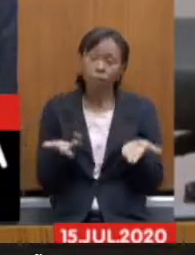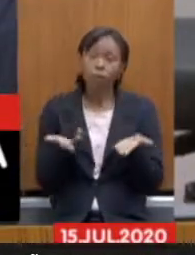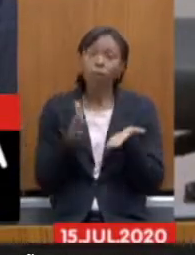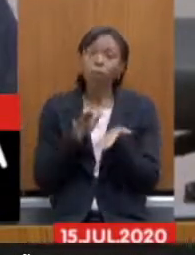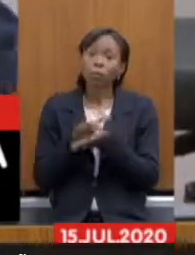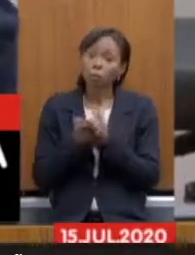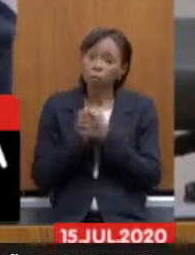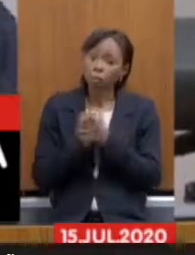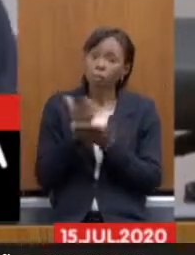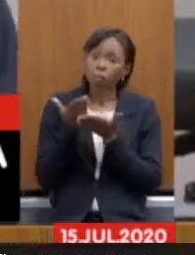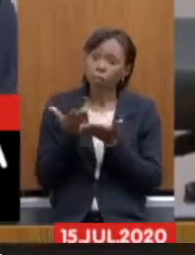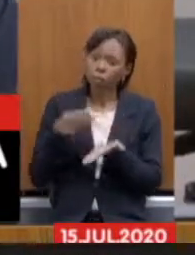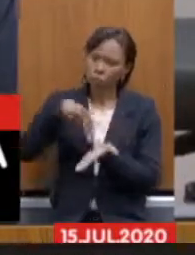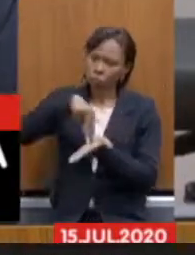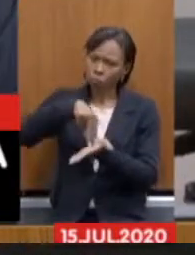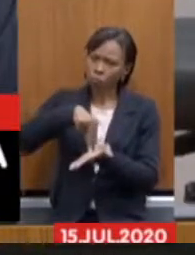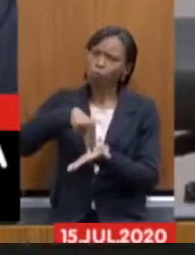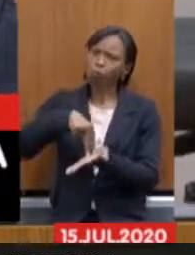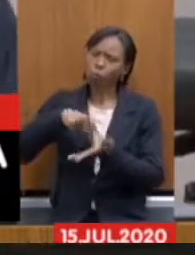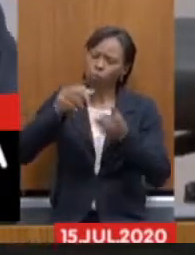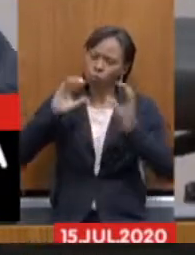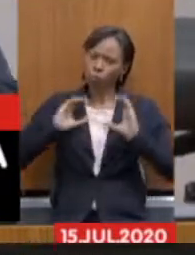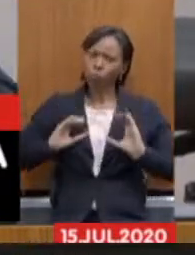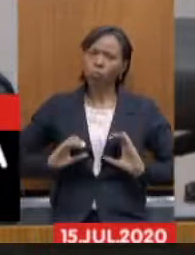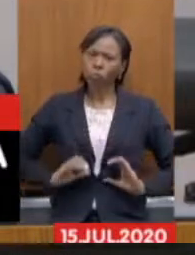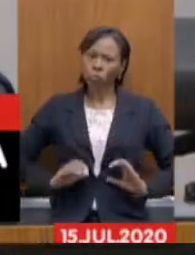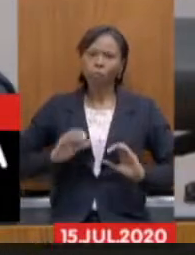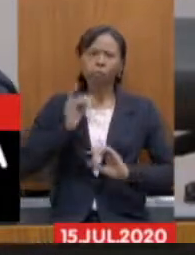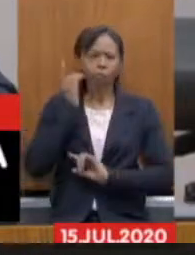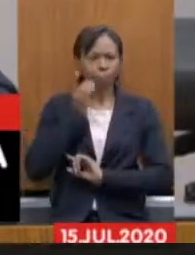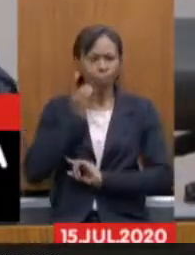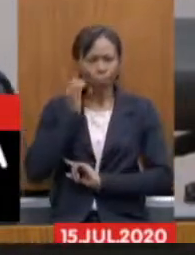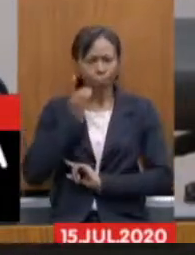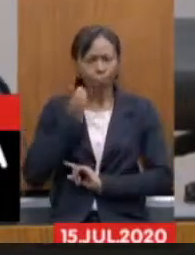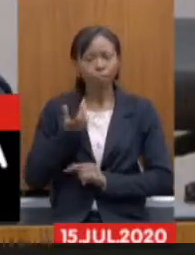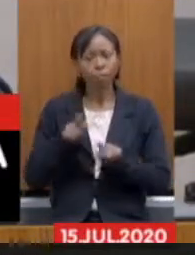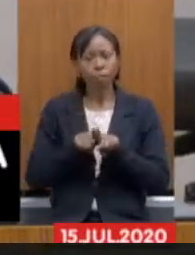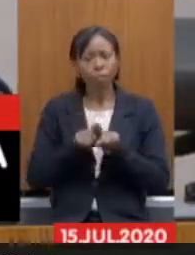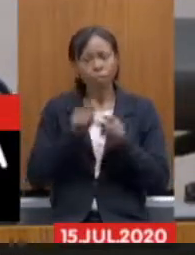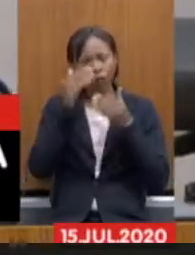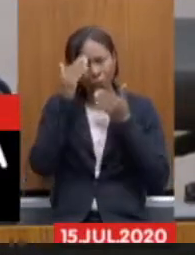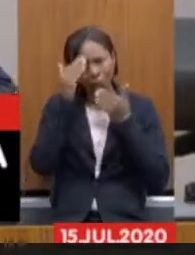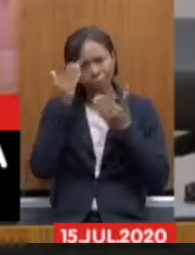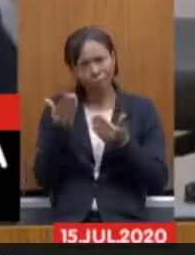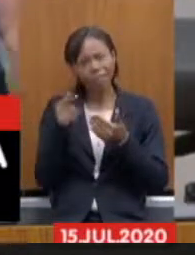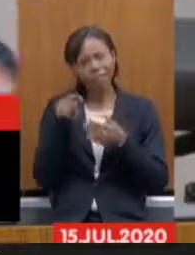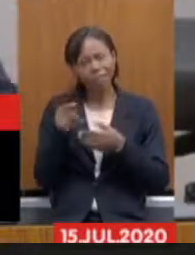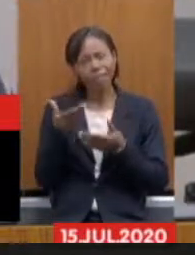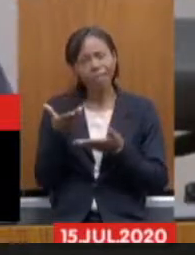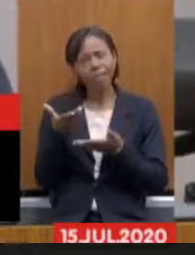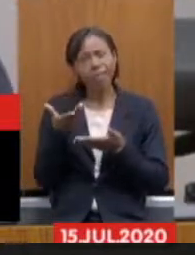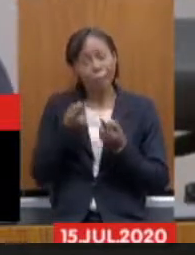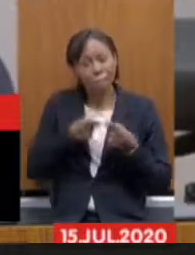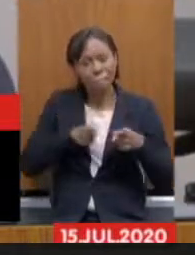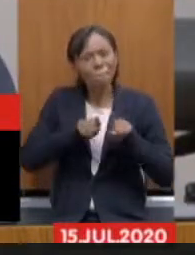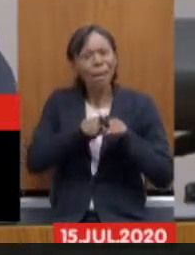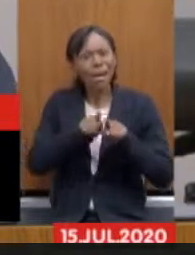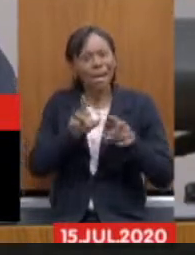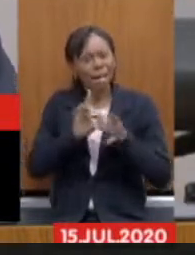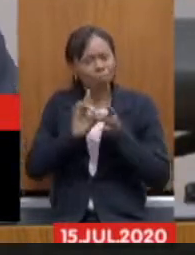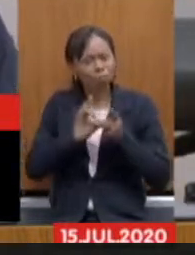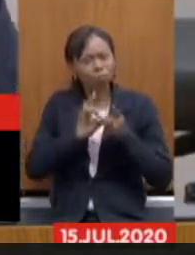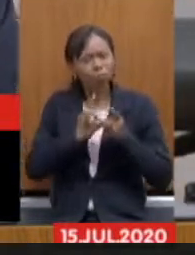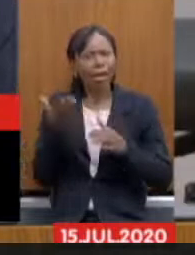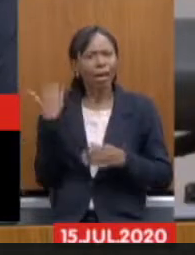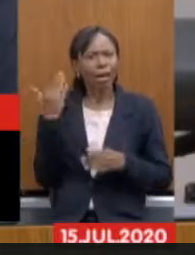cumprimento pela sua postura é como deputada e agradecimento pro tecido tão parceiro quando fui presidente da